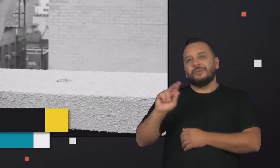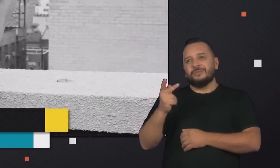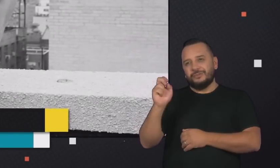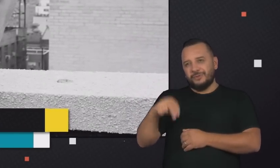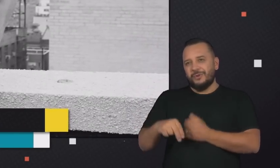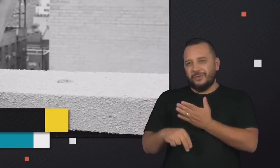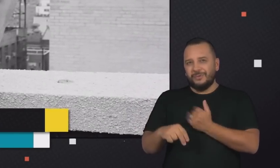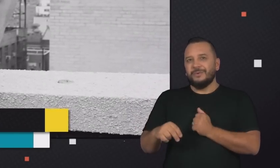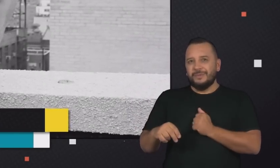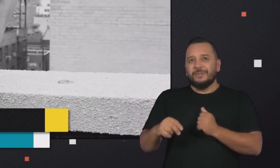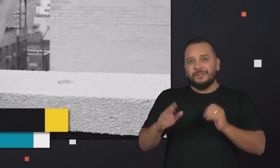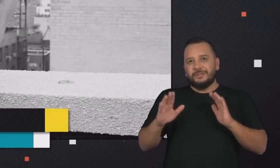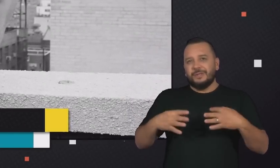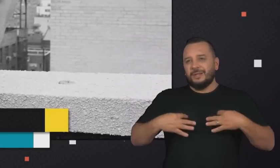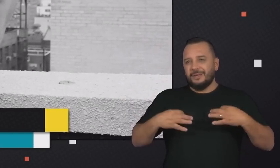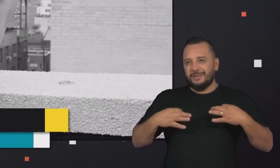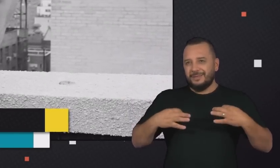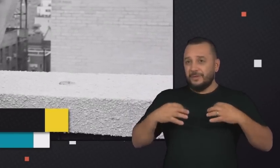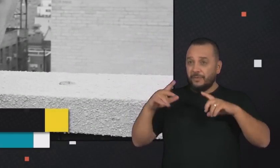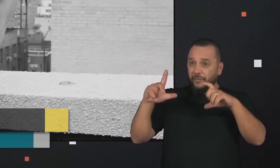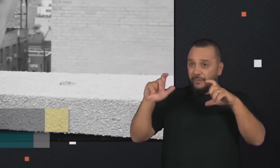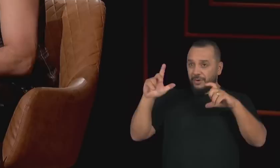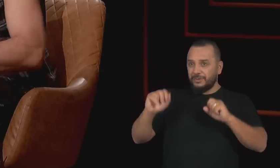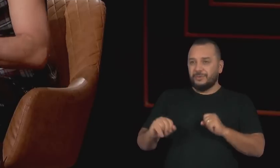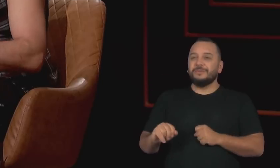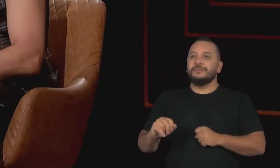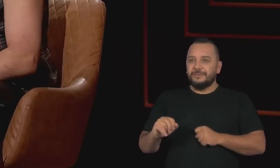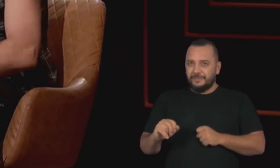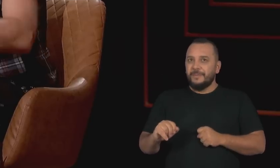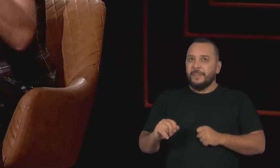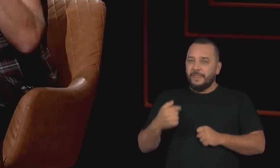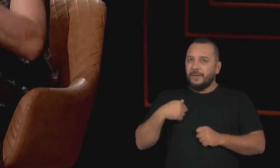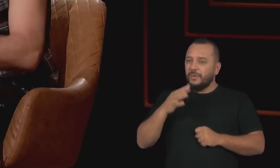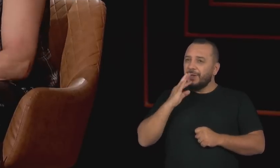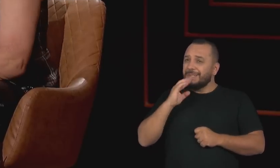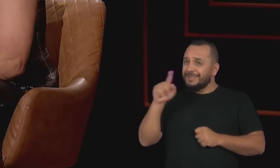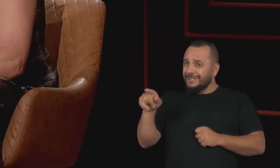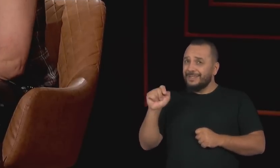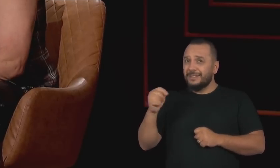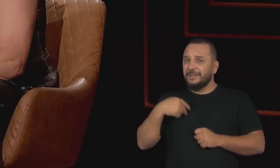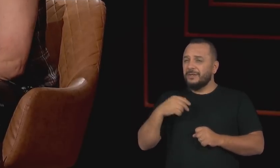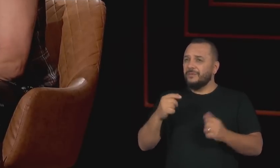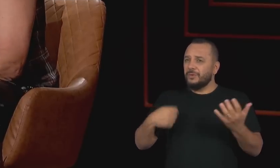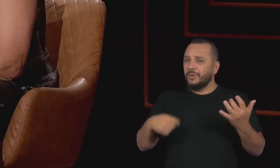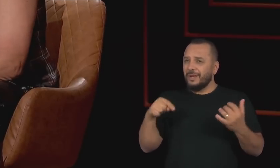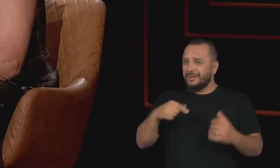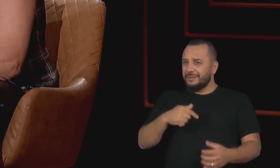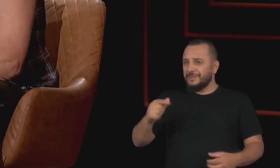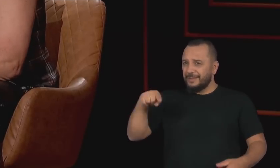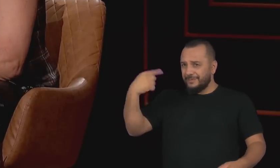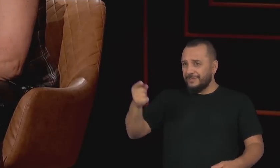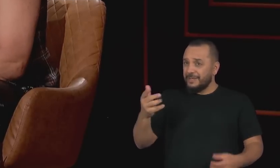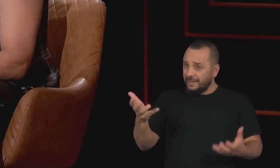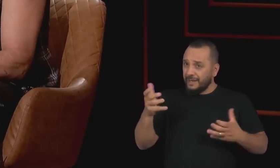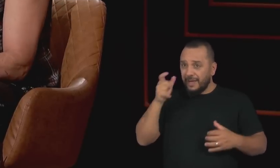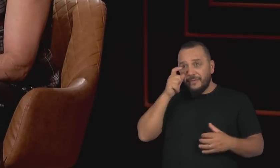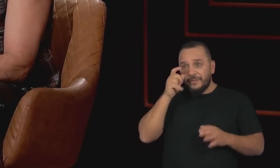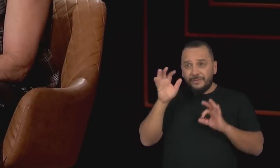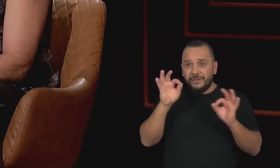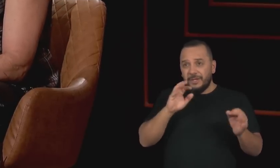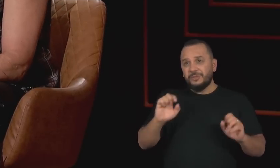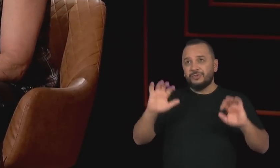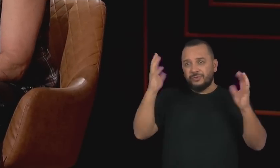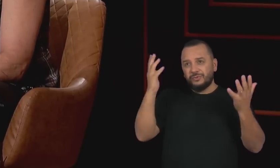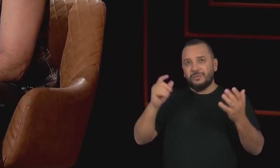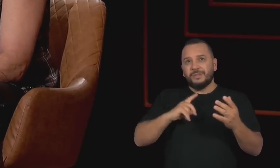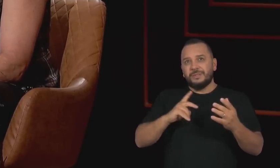aquela camiseta, é dele aquela foto. E aí a gente estava lá, e eu conheci ele, e eu falei, vou tocar aqui semana que vem, se quiser ver o show. Só que são 2